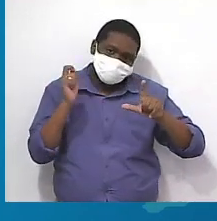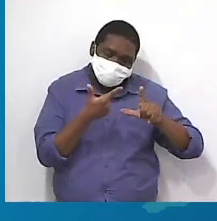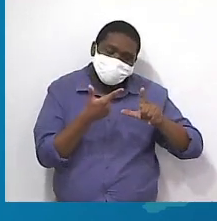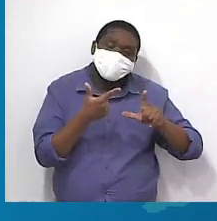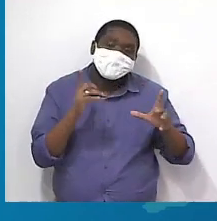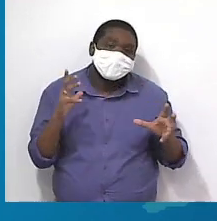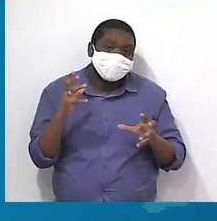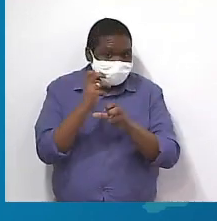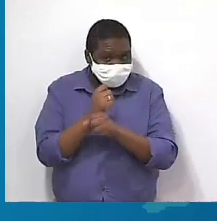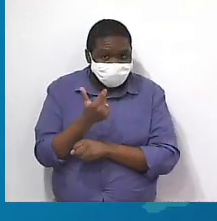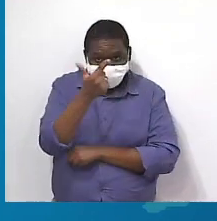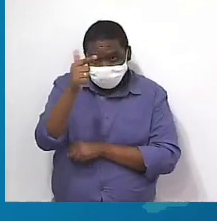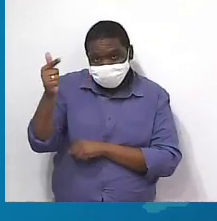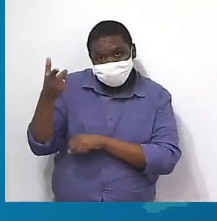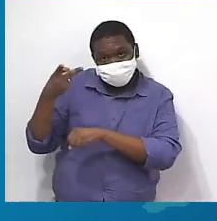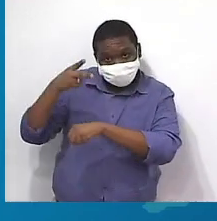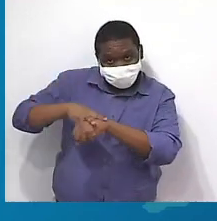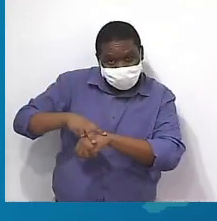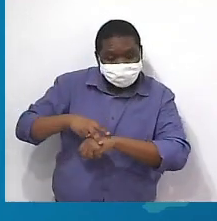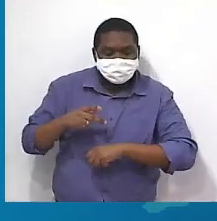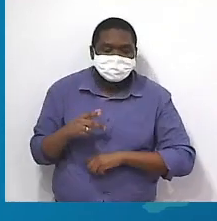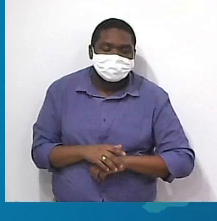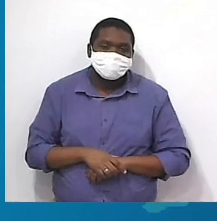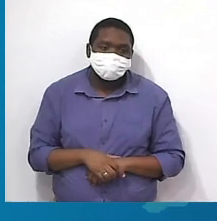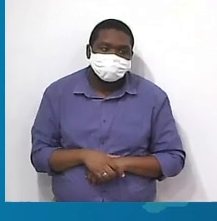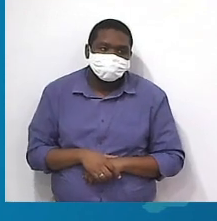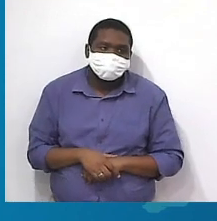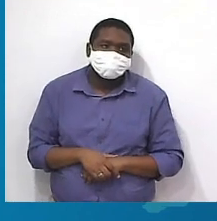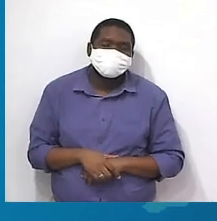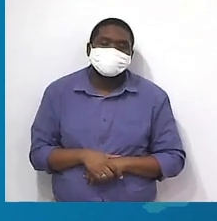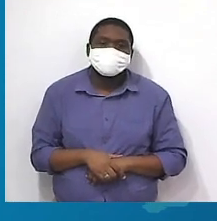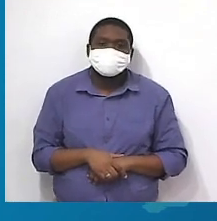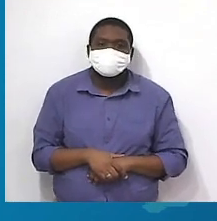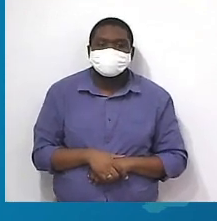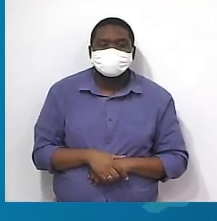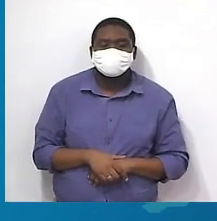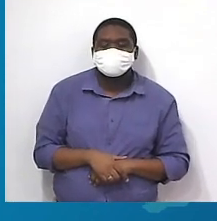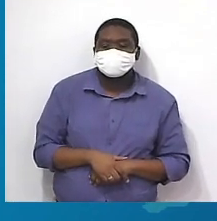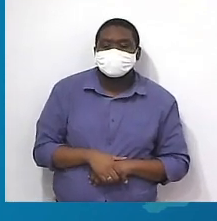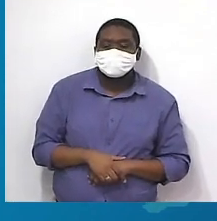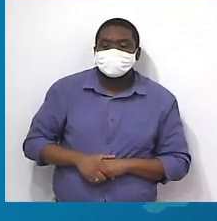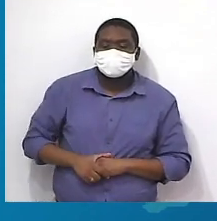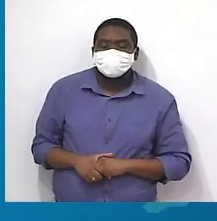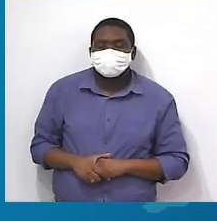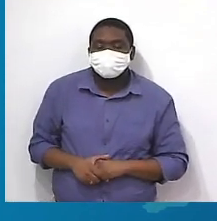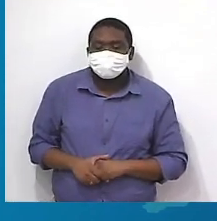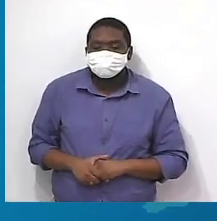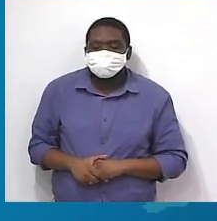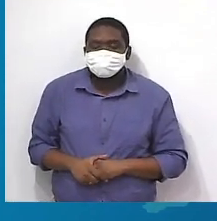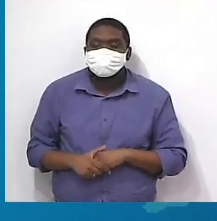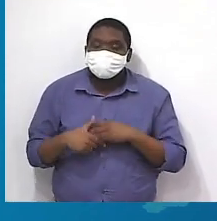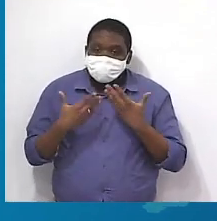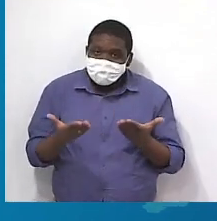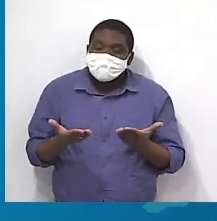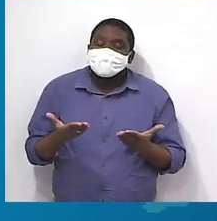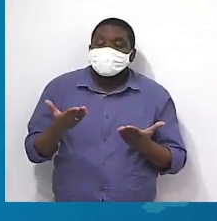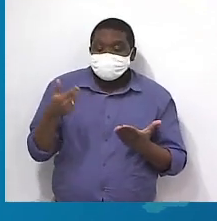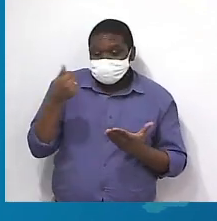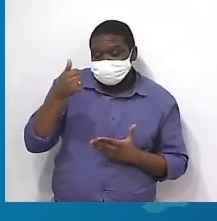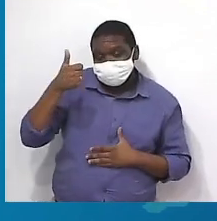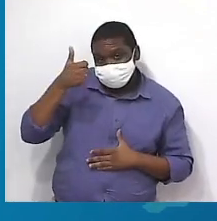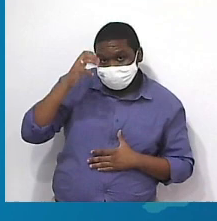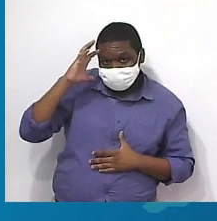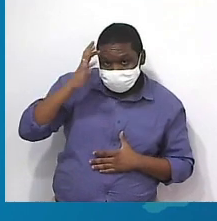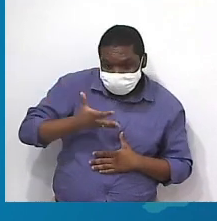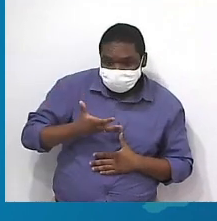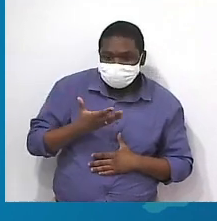soma dos outros dois lados. Fechou? Então vem comigo, ó. Vamos lá. Primeira solução, eu tenho 35, 21